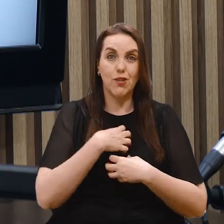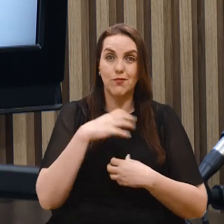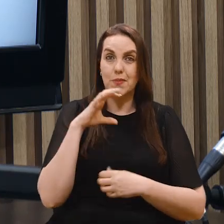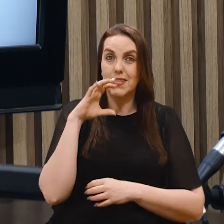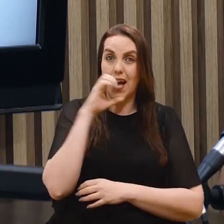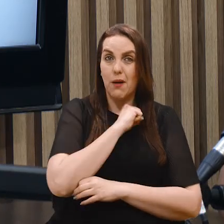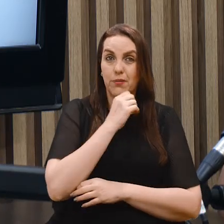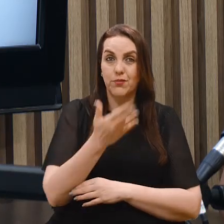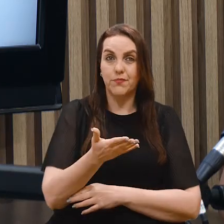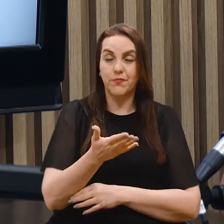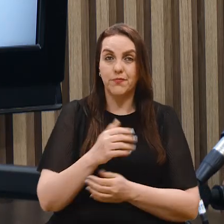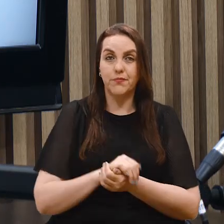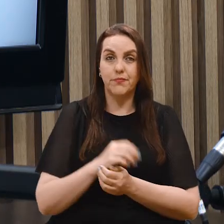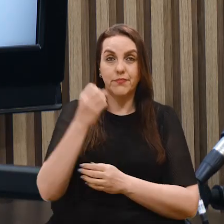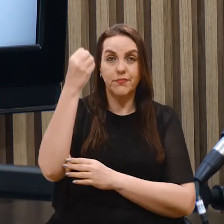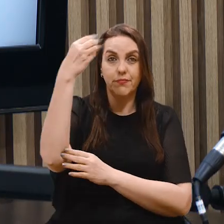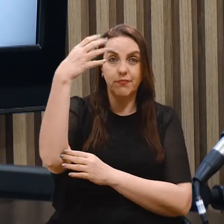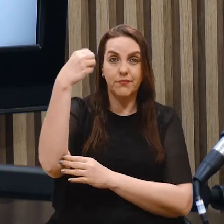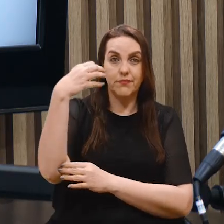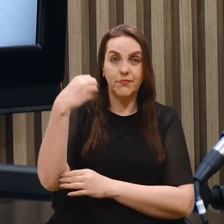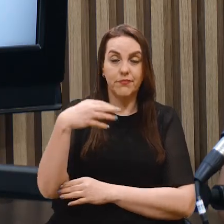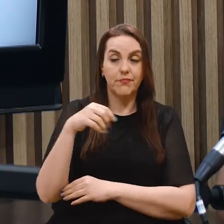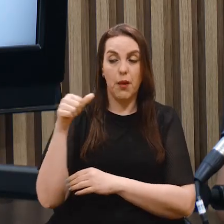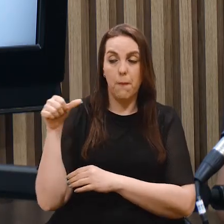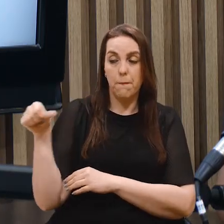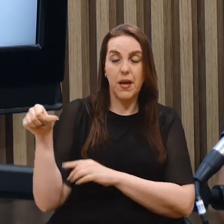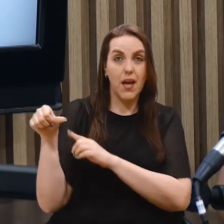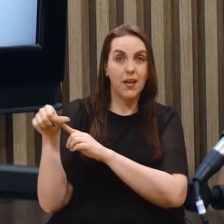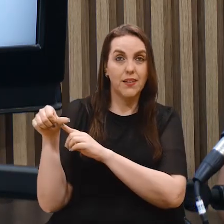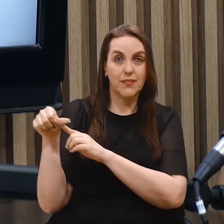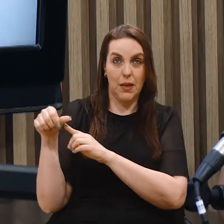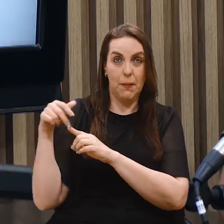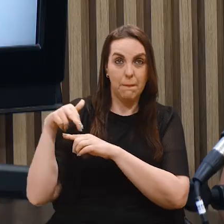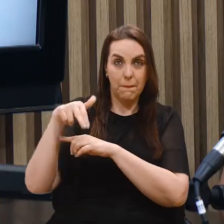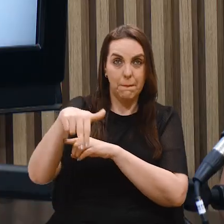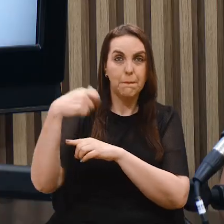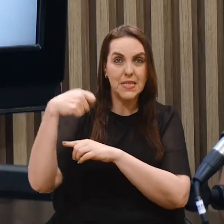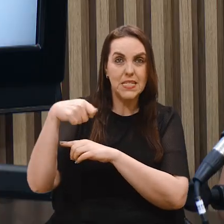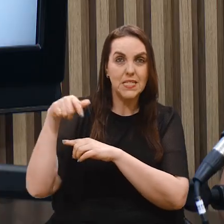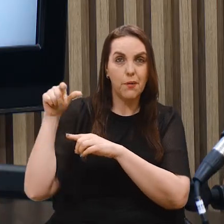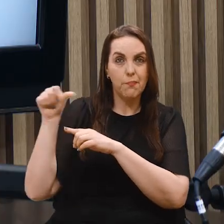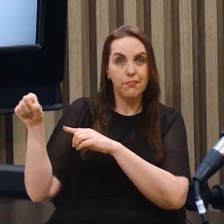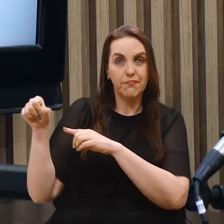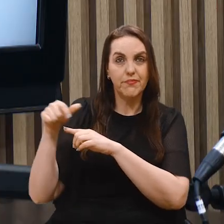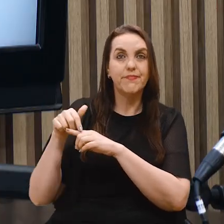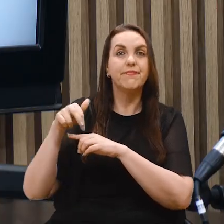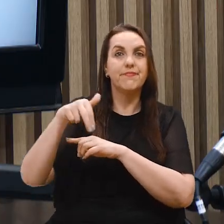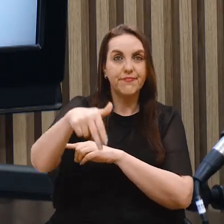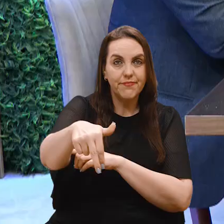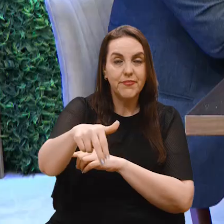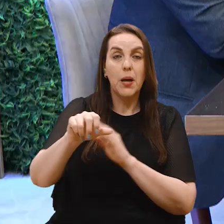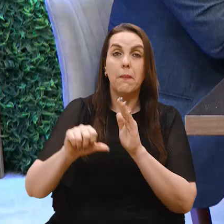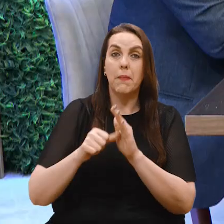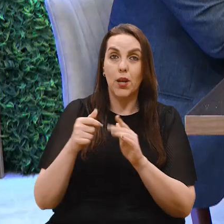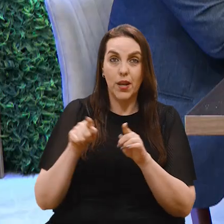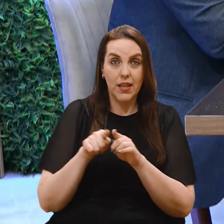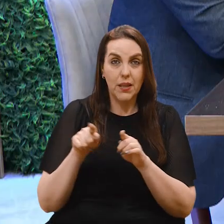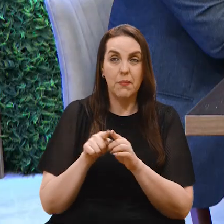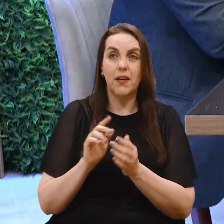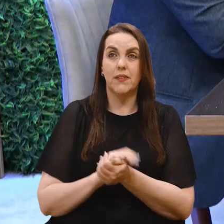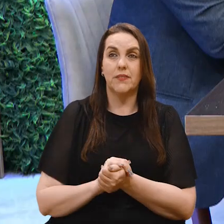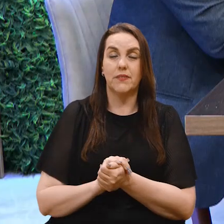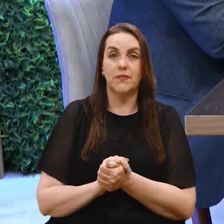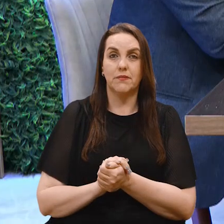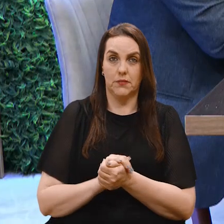rápida, com sinaleira de pedestre. Ajudaria bastante. Dá para melhorar muito, dá para colocar no meio, porque é